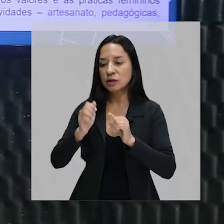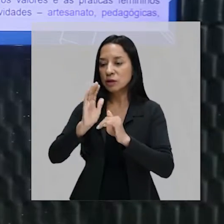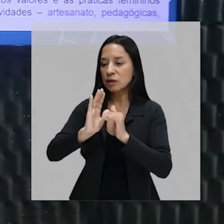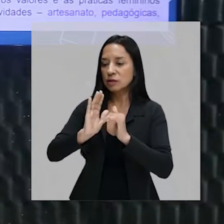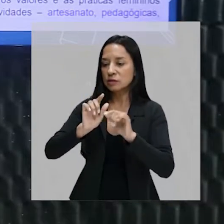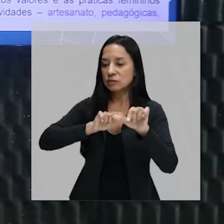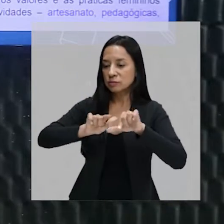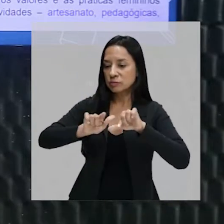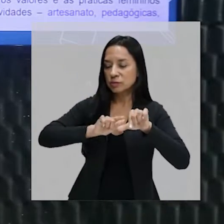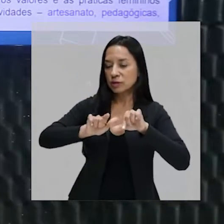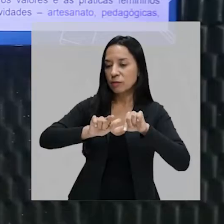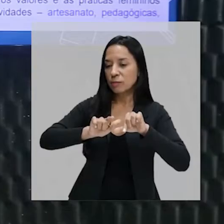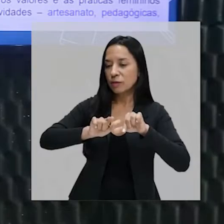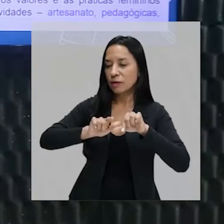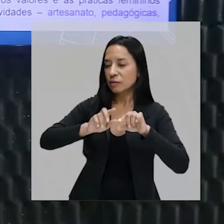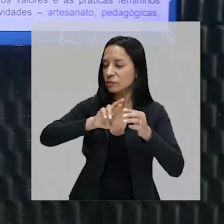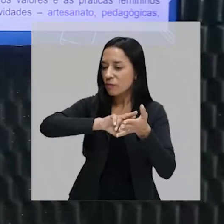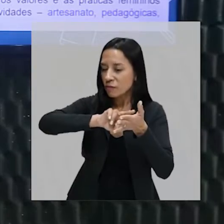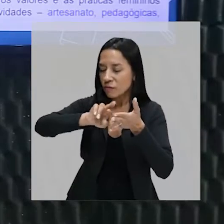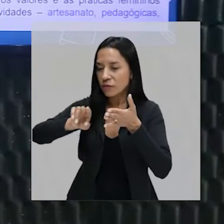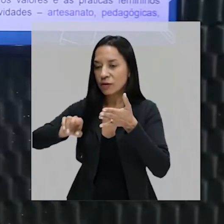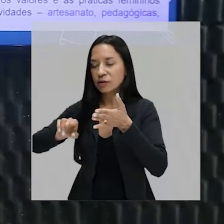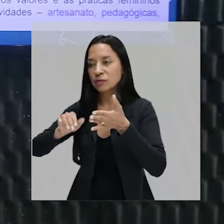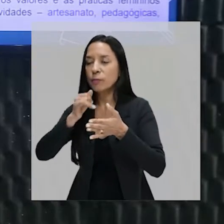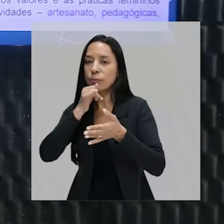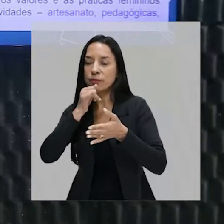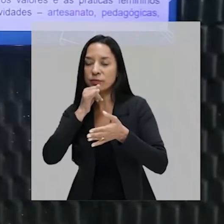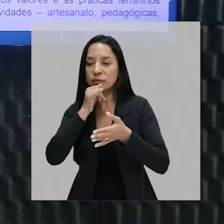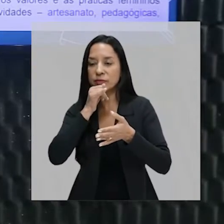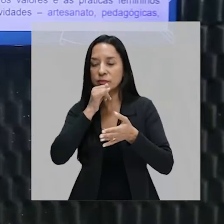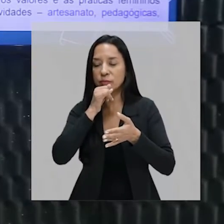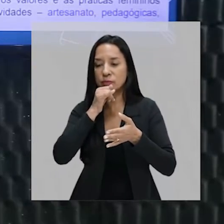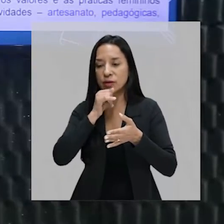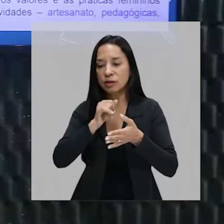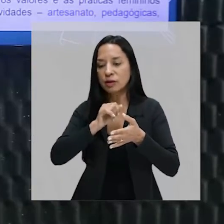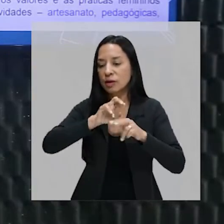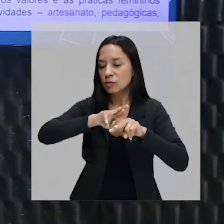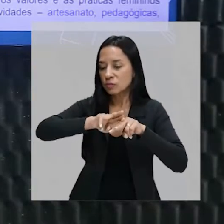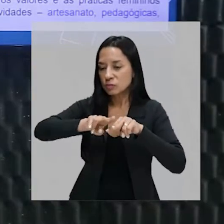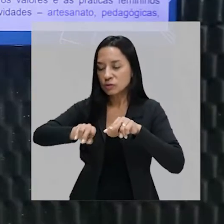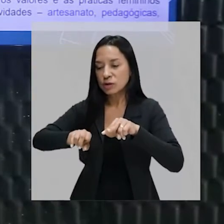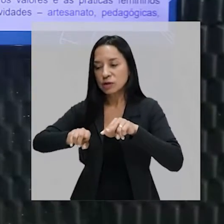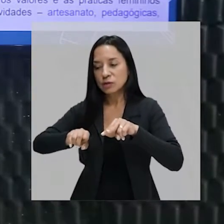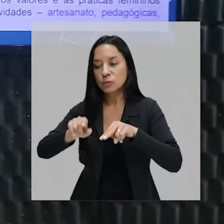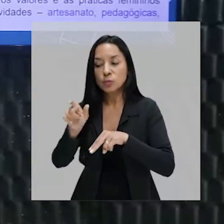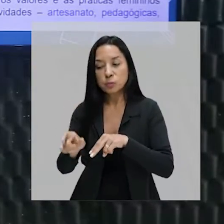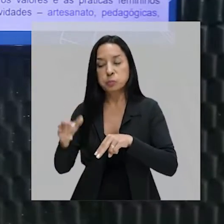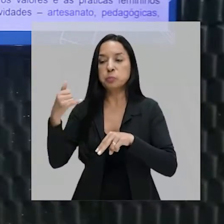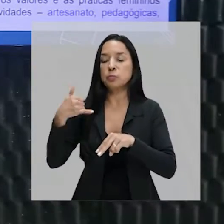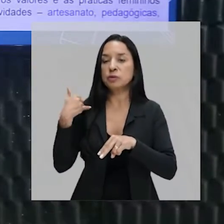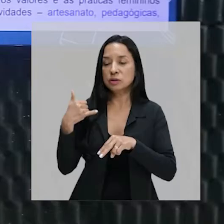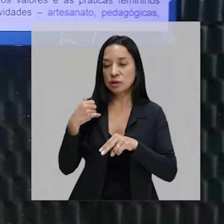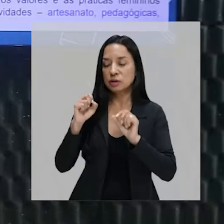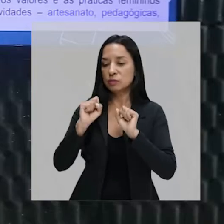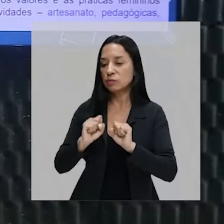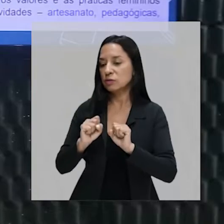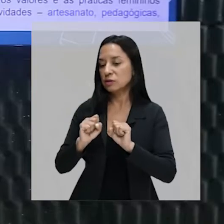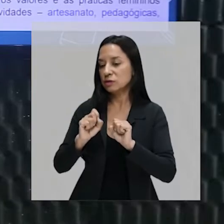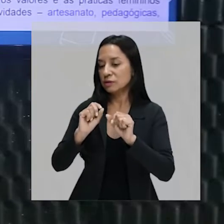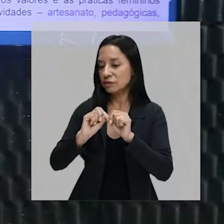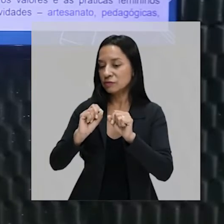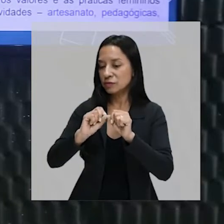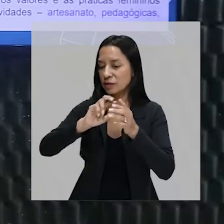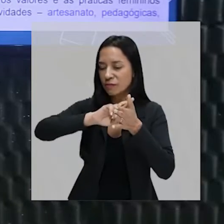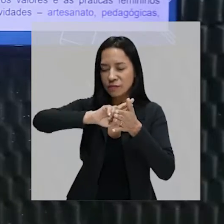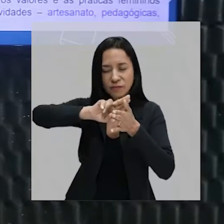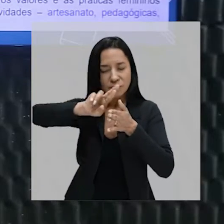múltiplas e a um determinado gênero ou mandar terminada a faixa etária Ela poderia exercer